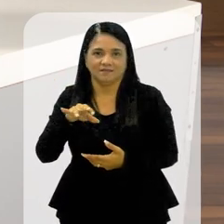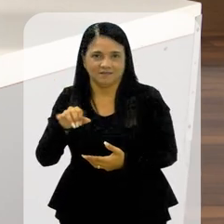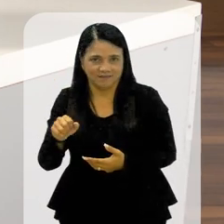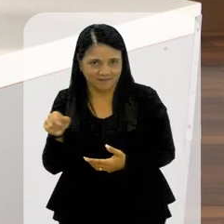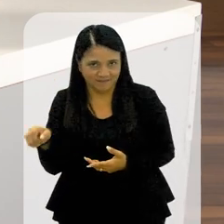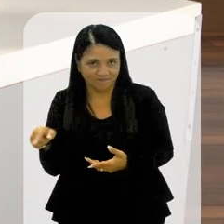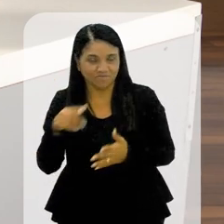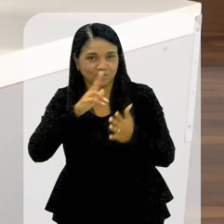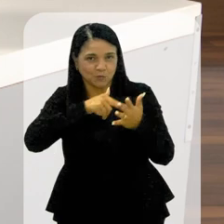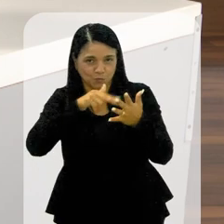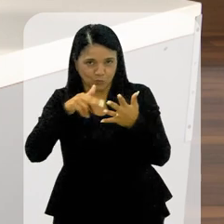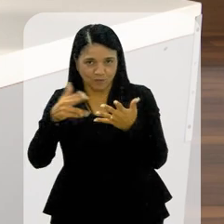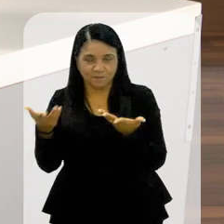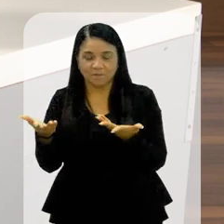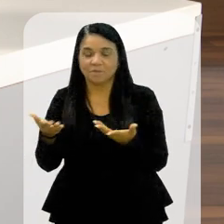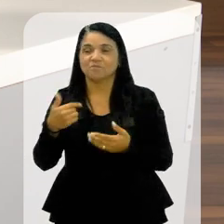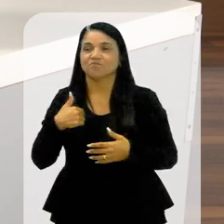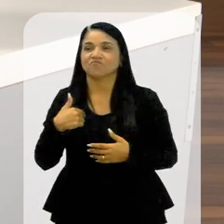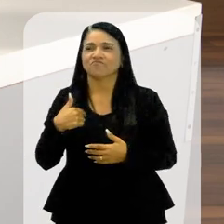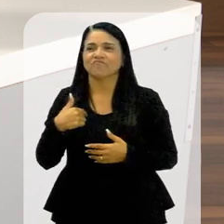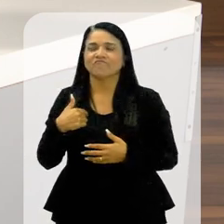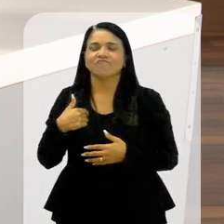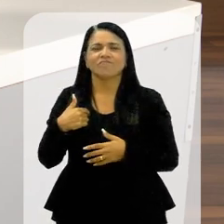jeito. E lá...